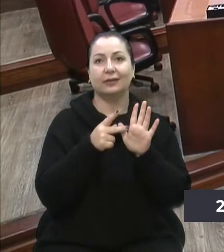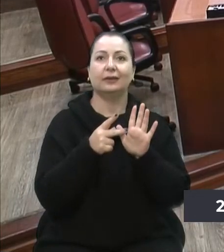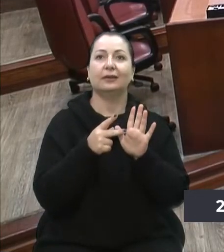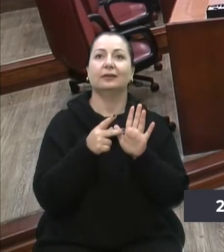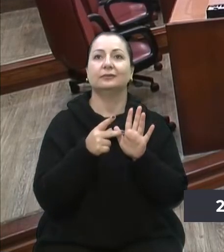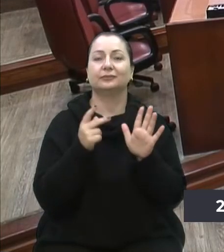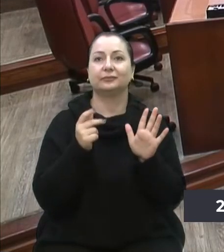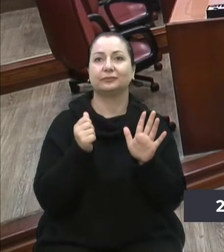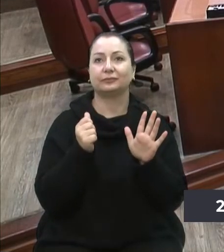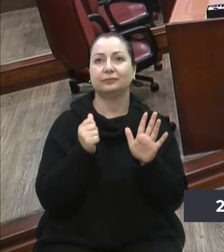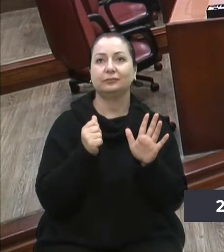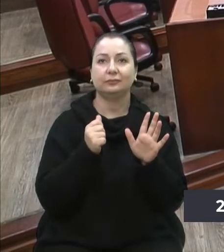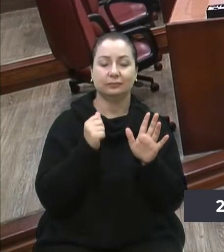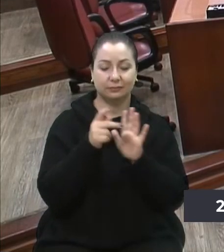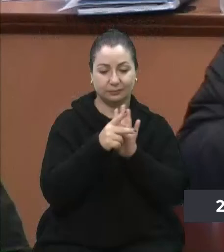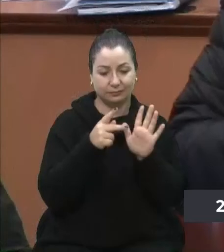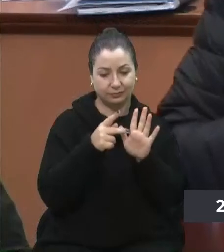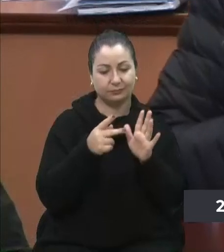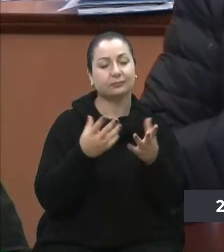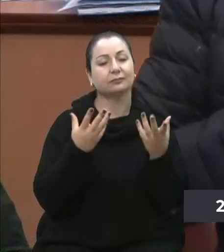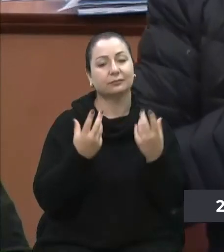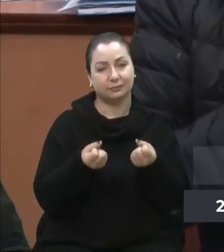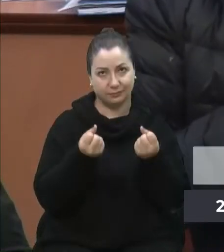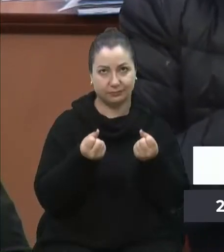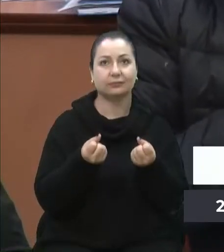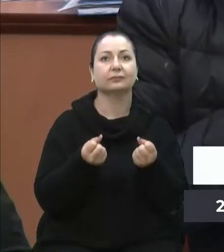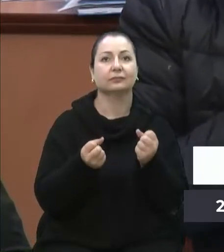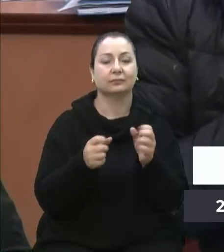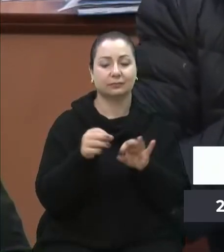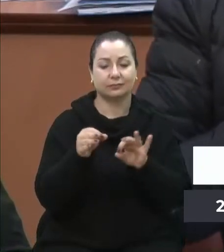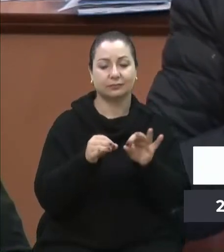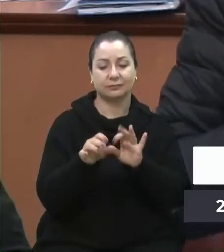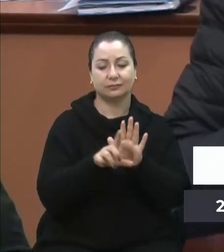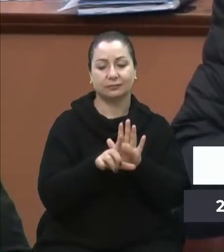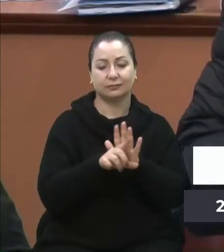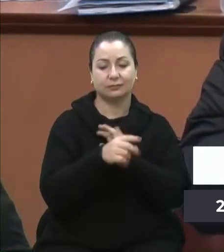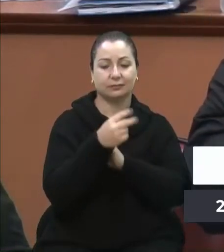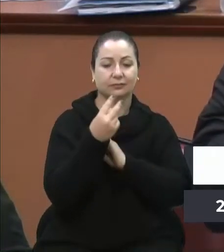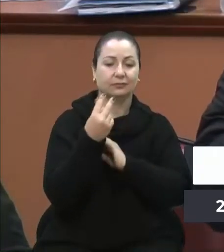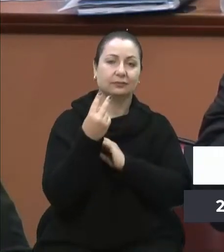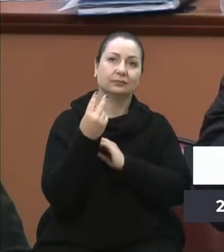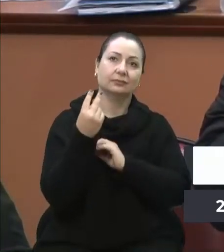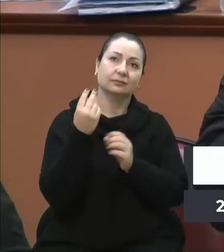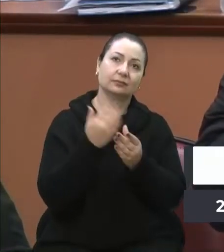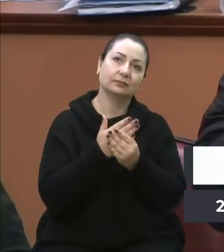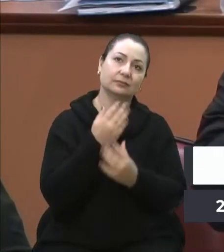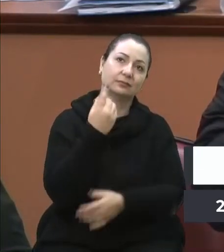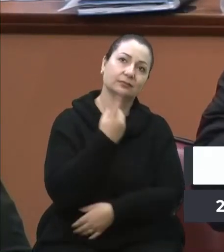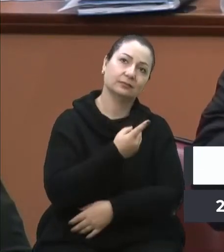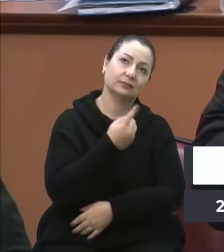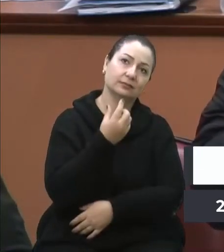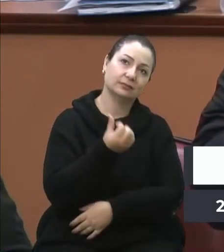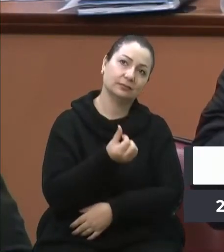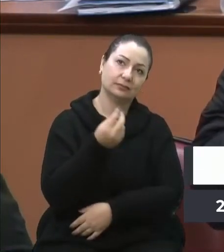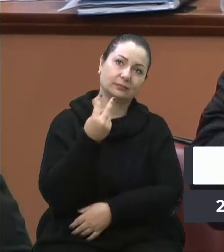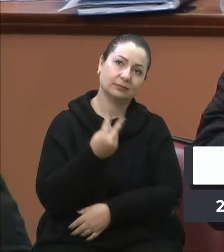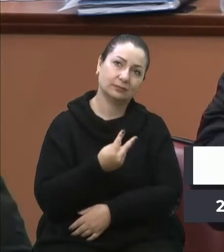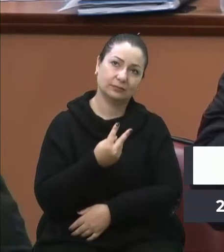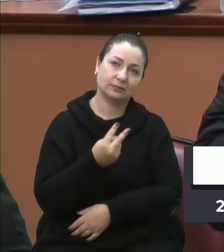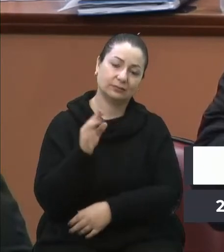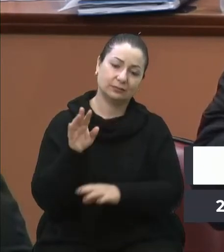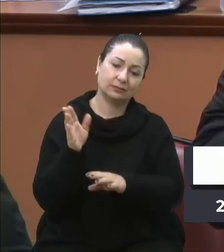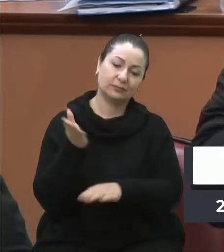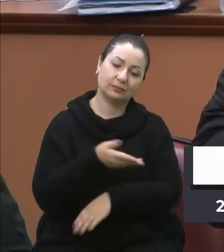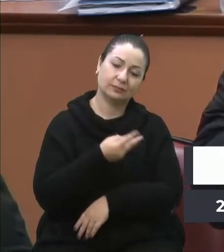2022. Parecer favorável ao projeto de lei número 118 de 2022, contido no processo número 162 de